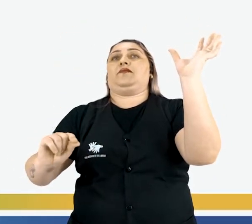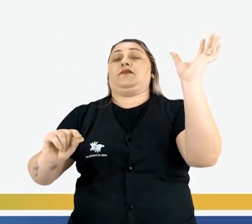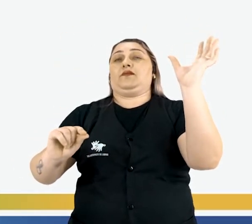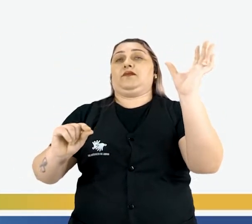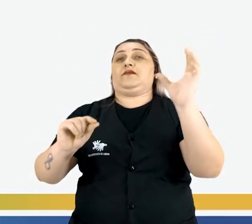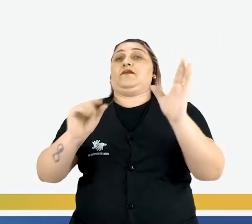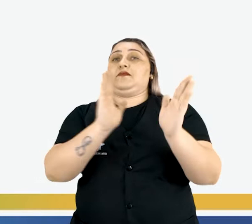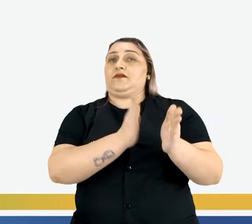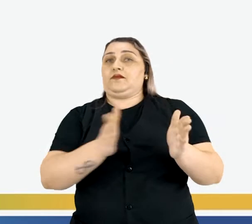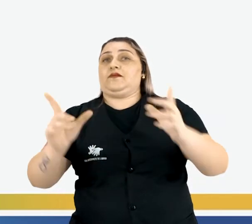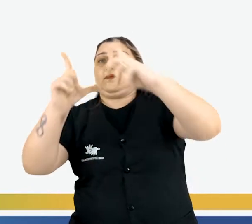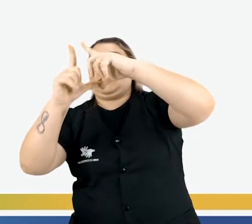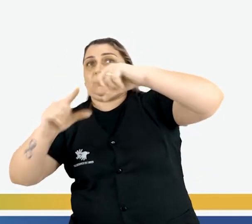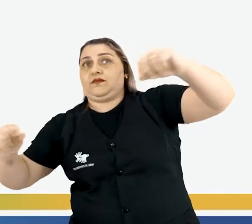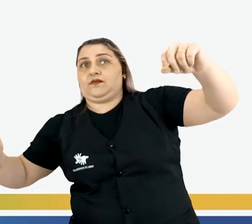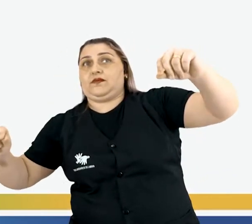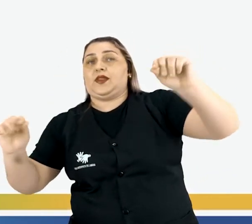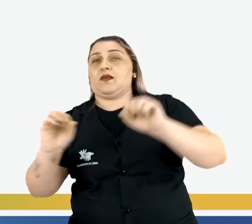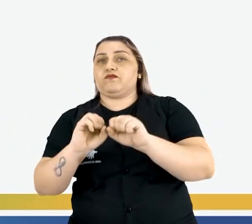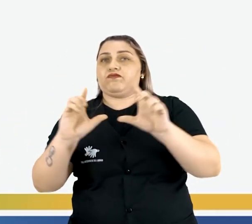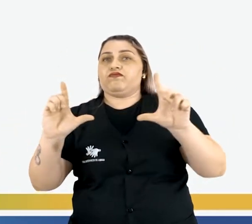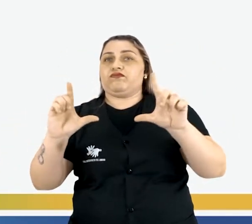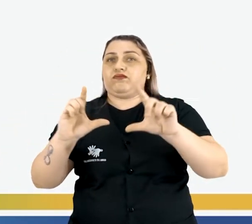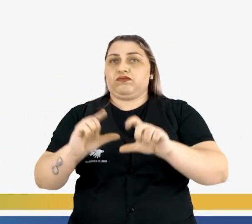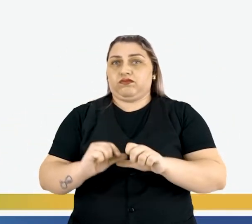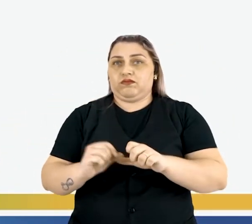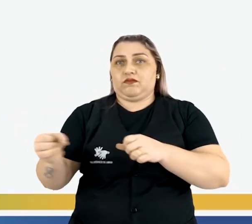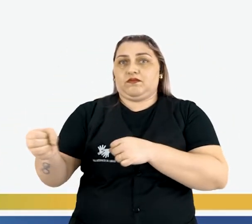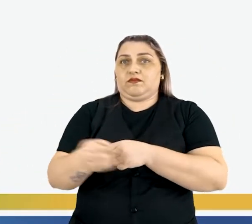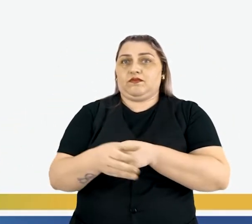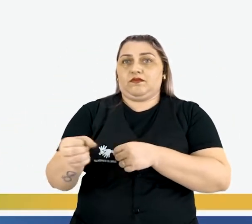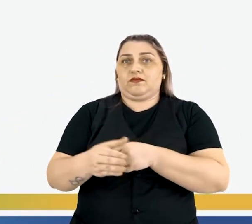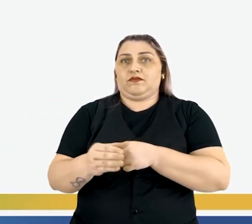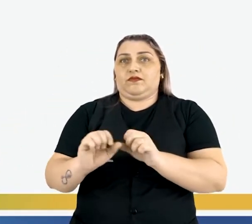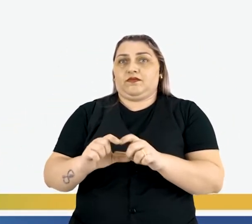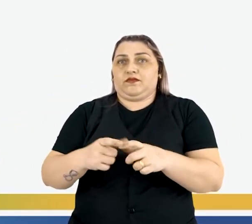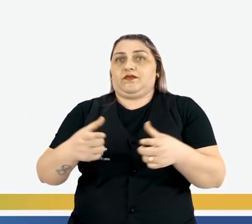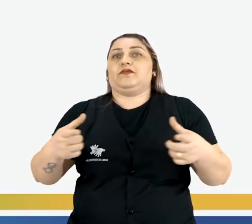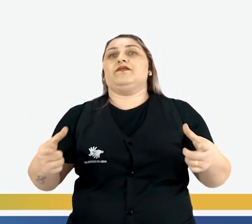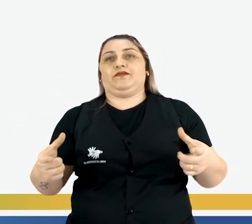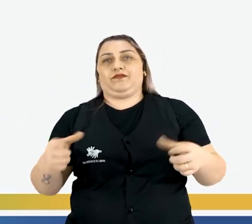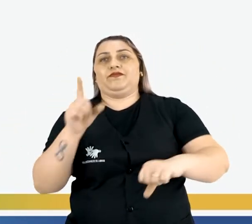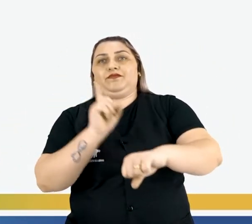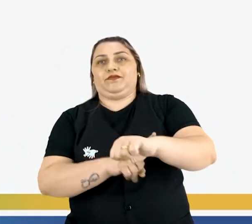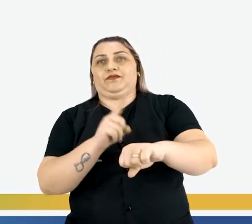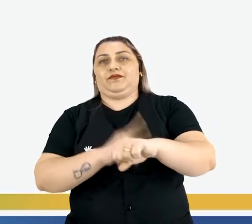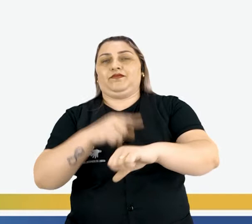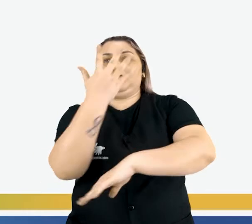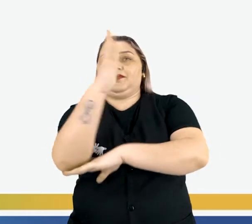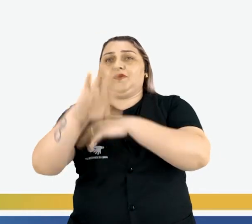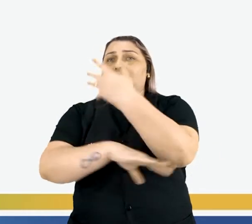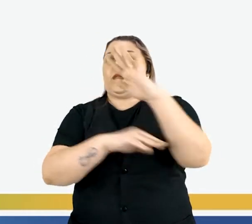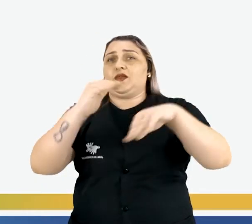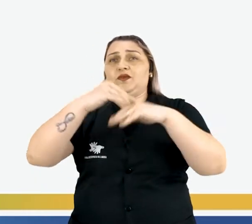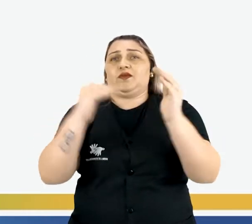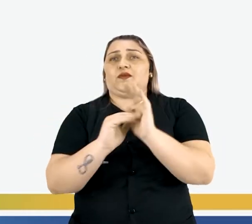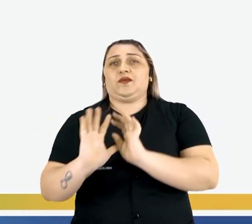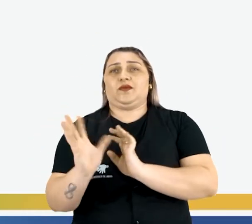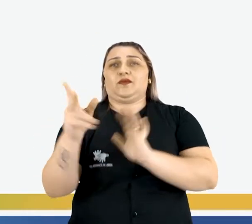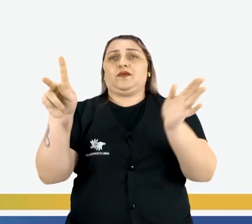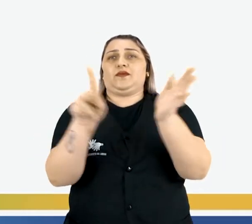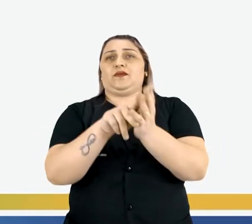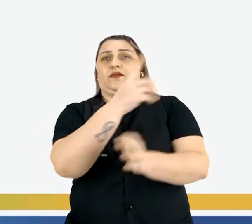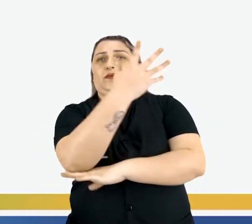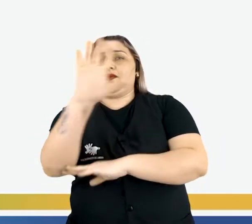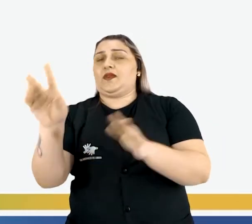a minguante e a nova. Então, o tempo da natureza é tudo o que acontece na natureza mesmo.